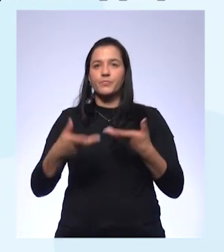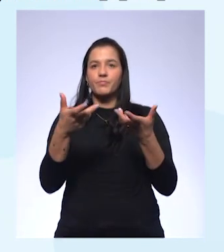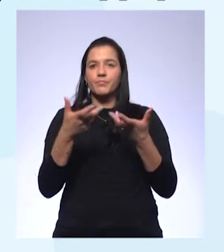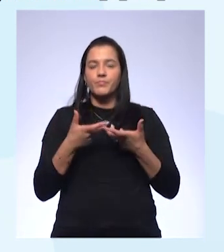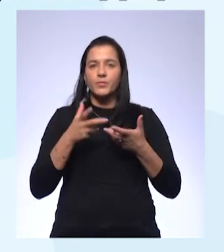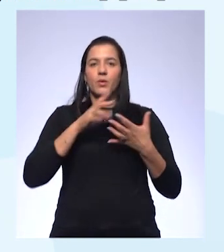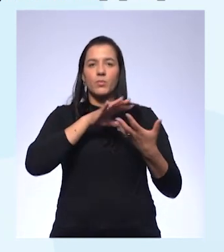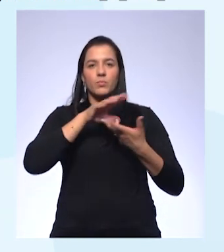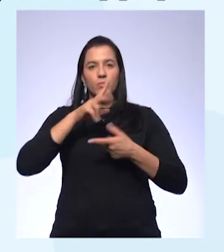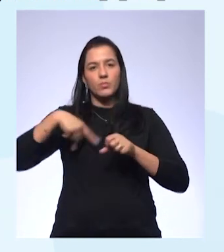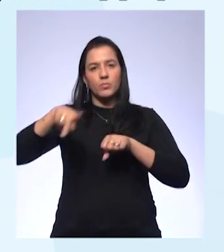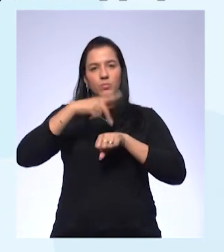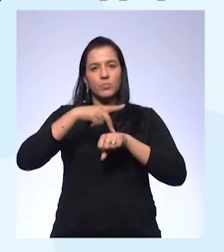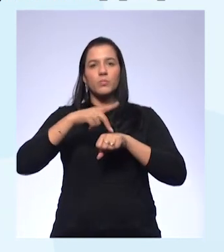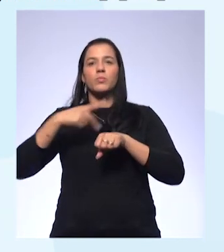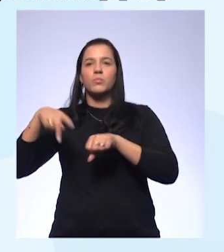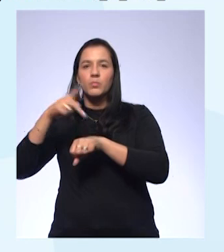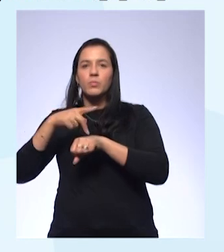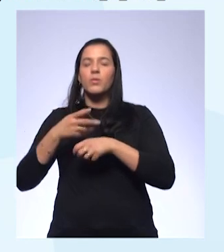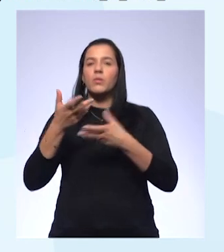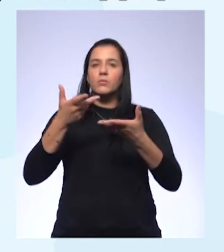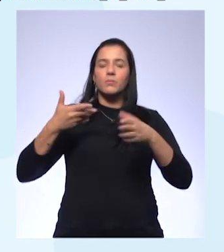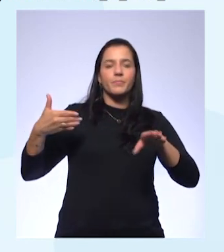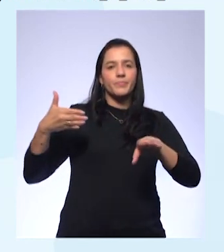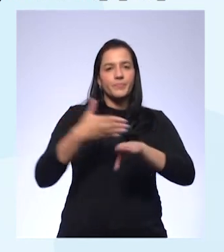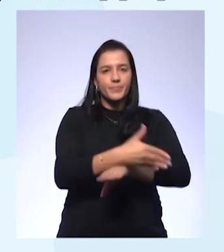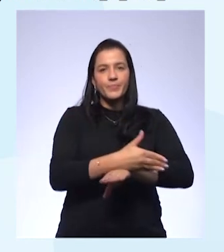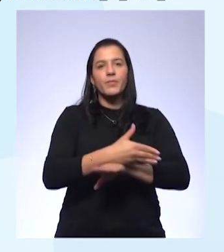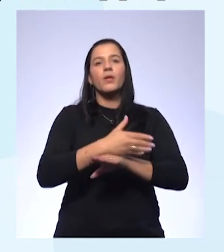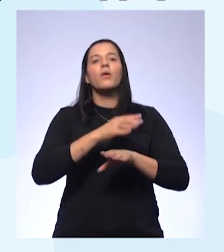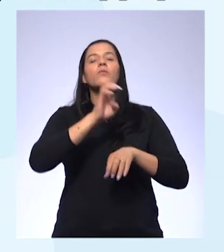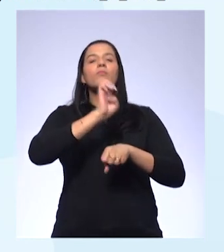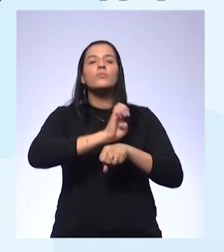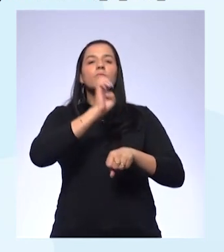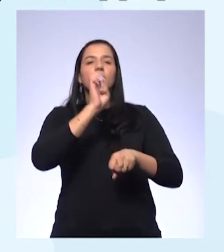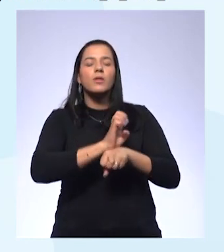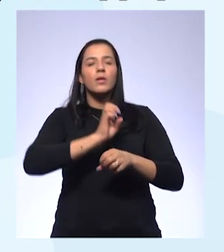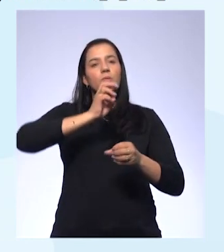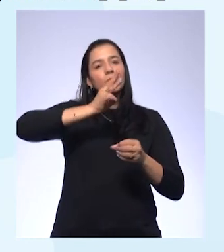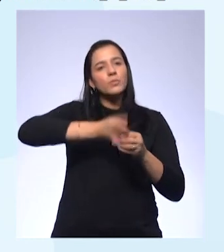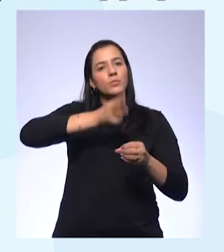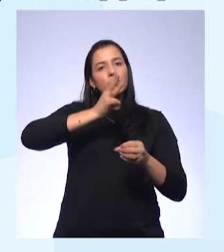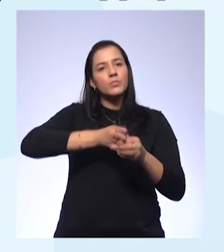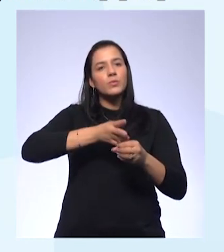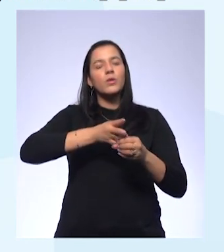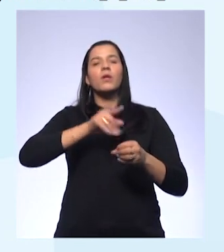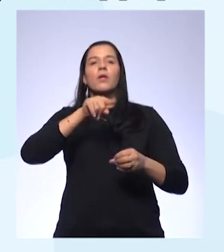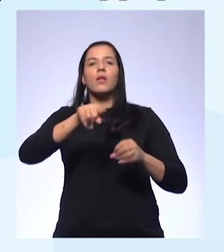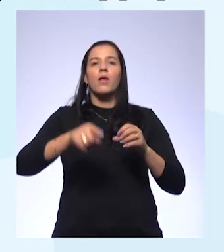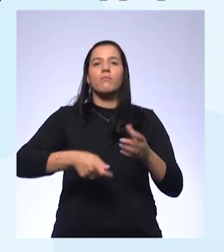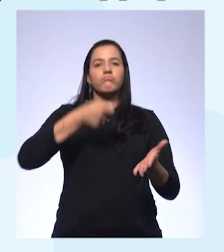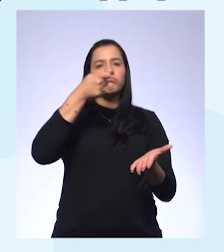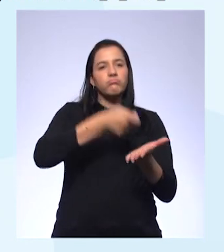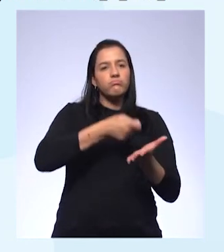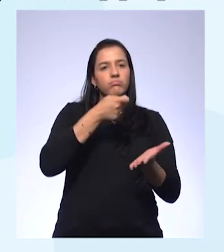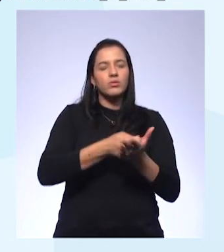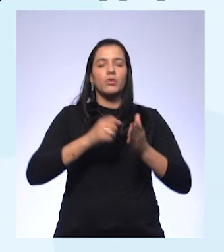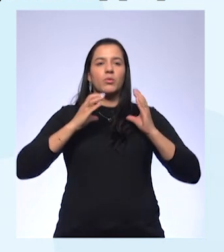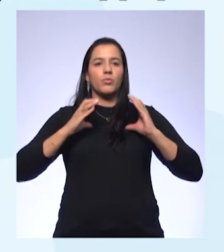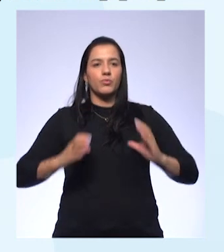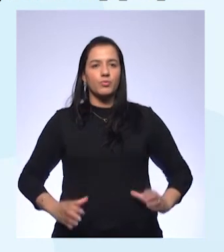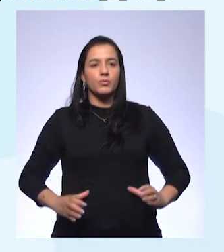nacional, poderá decretar a intervenção nos estados e municípios sem as limitações previstas na Constituição.